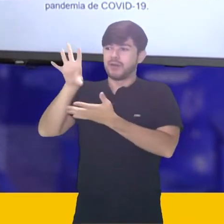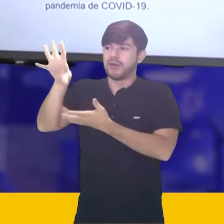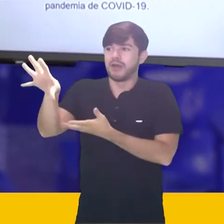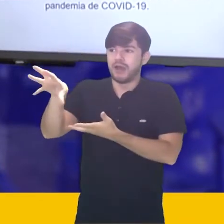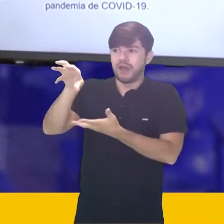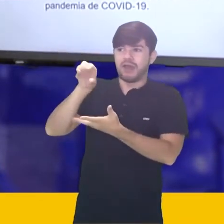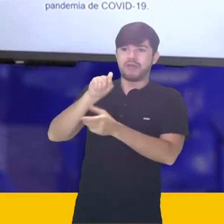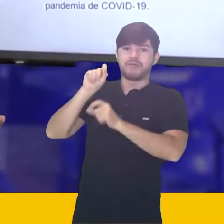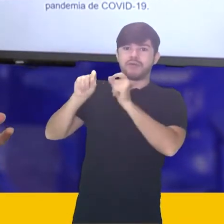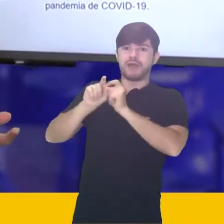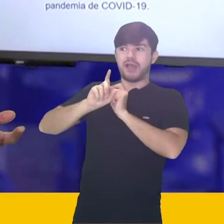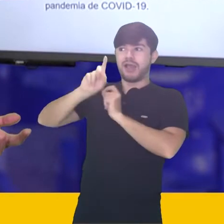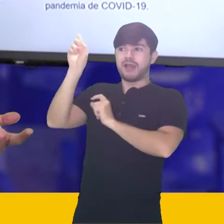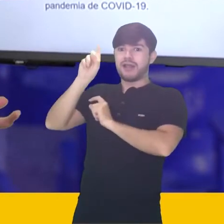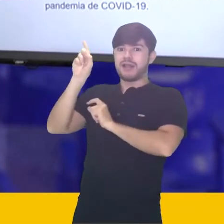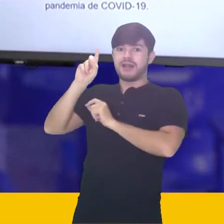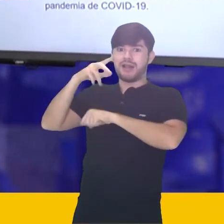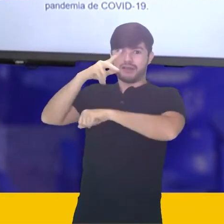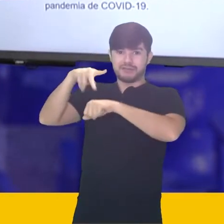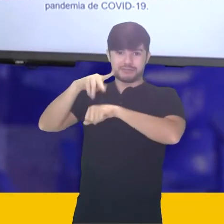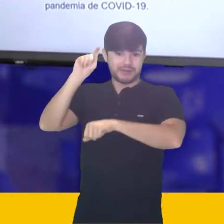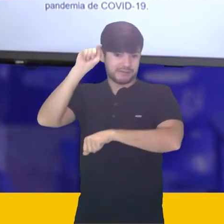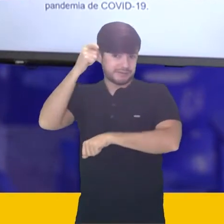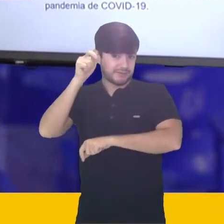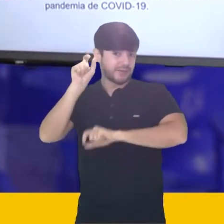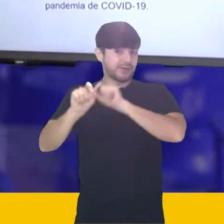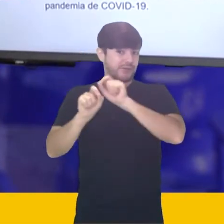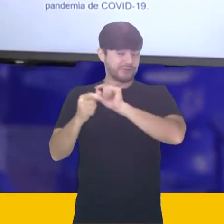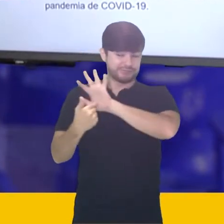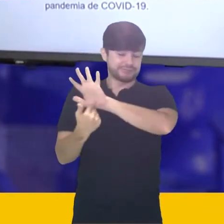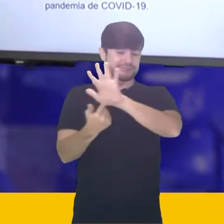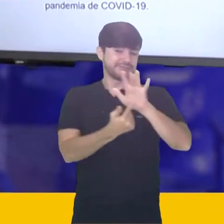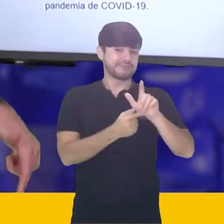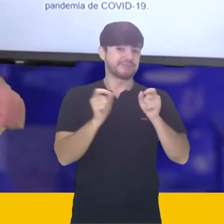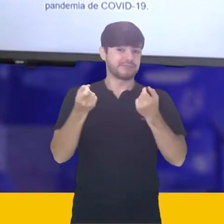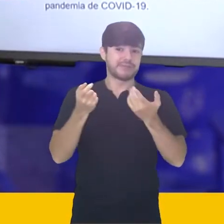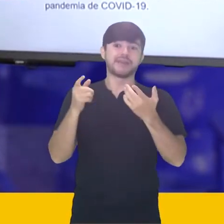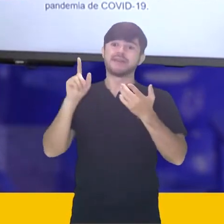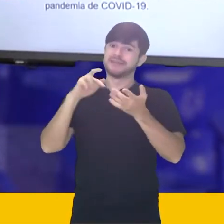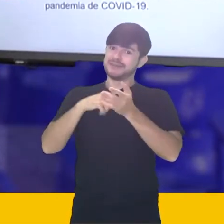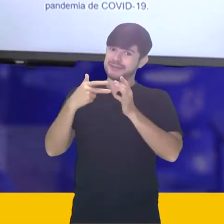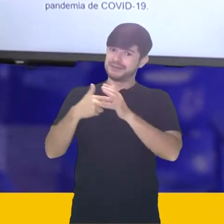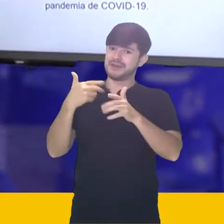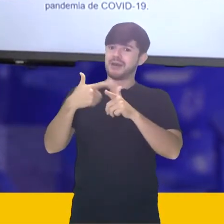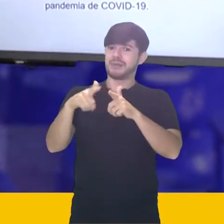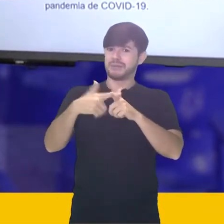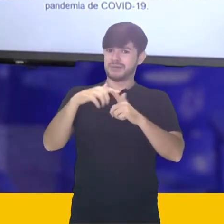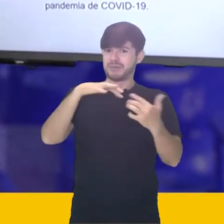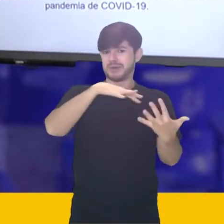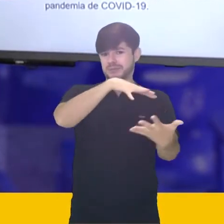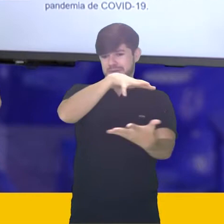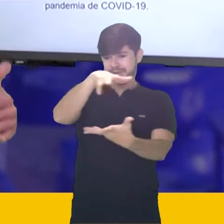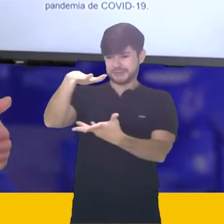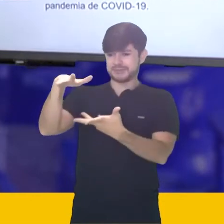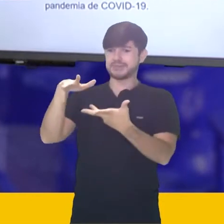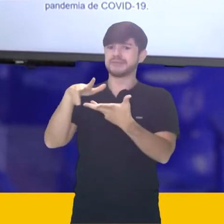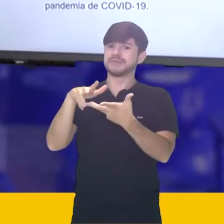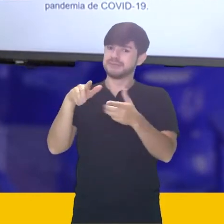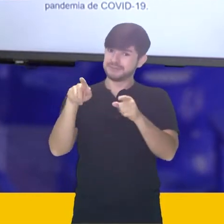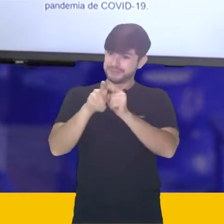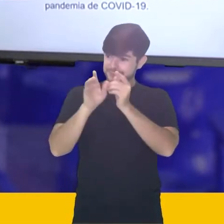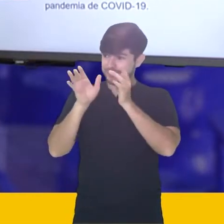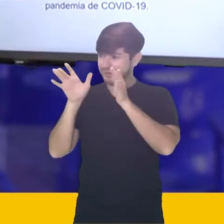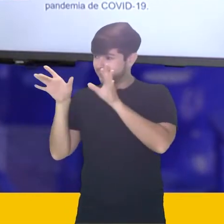referência lá em Gana para falar de uma situação que é uma situação global. Isso tem a ver também com a